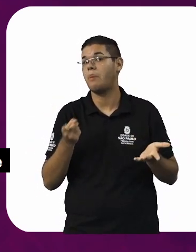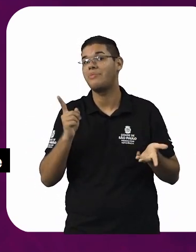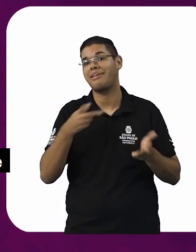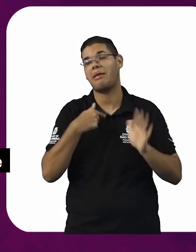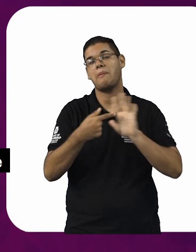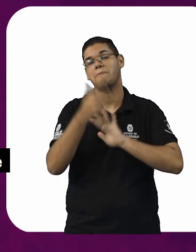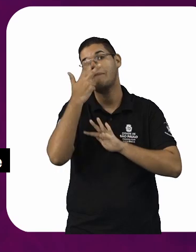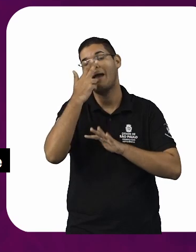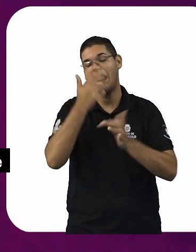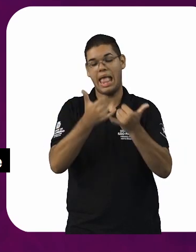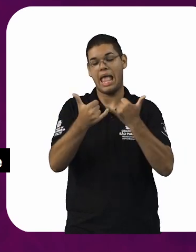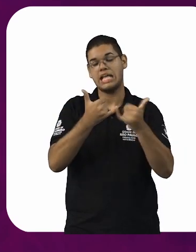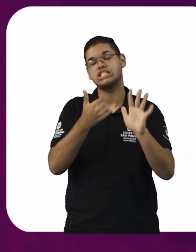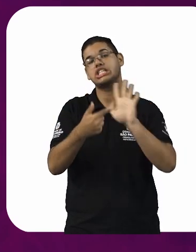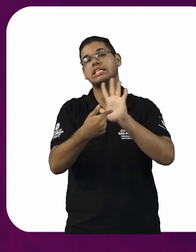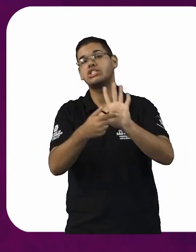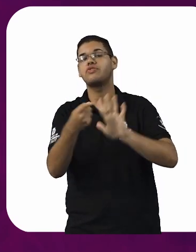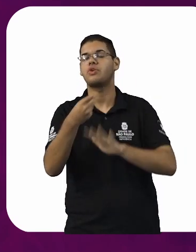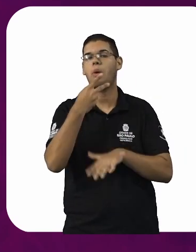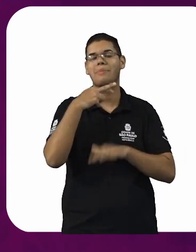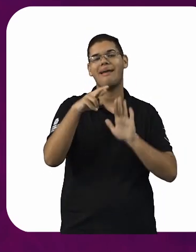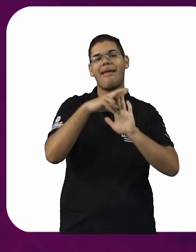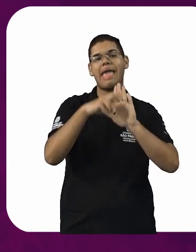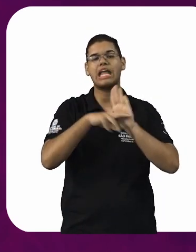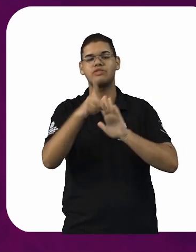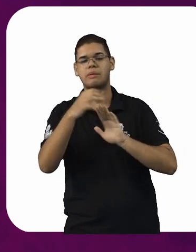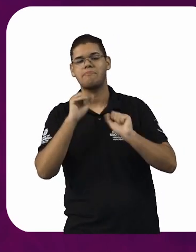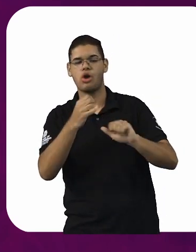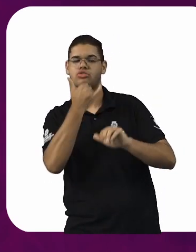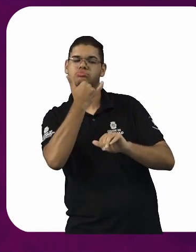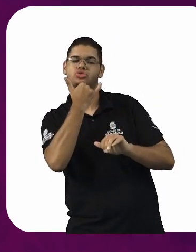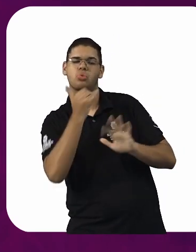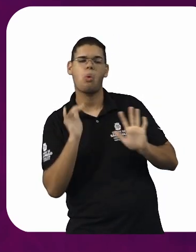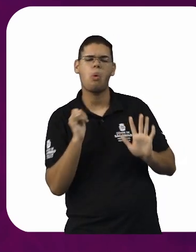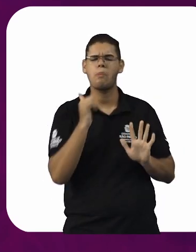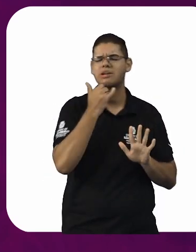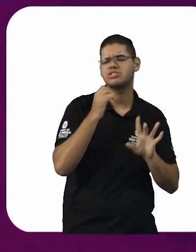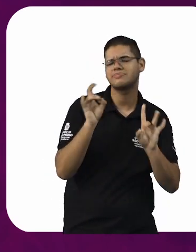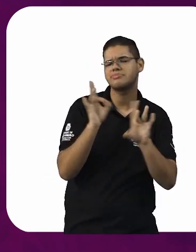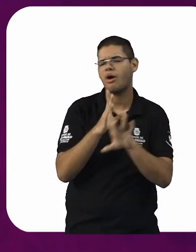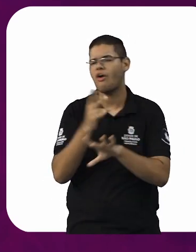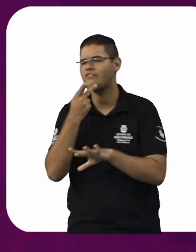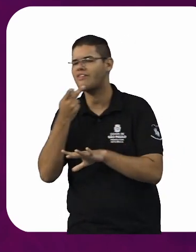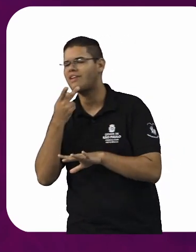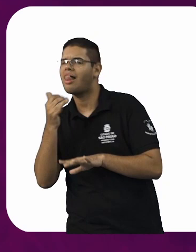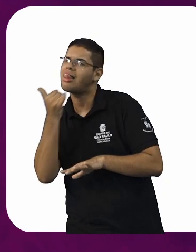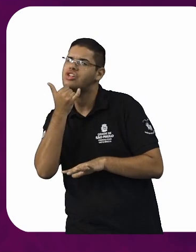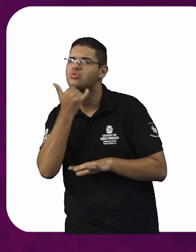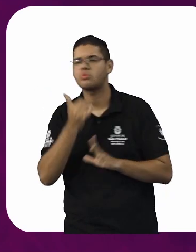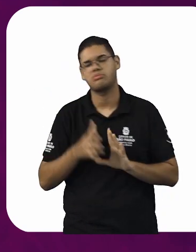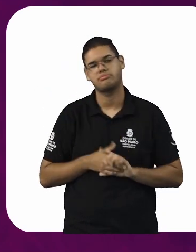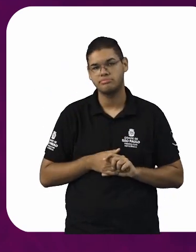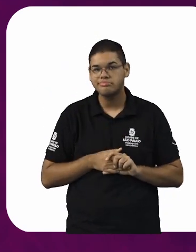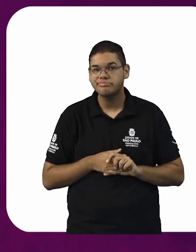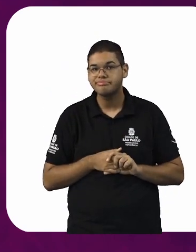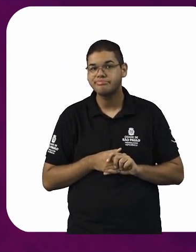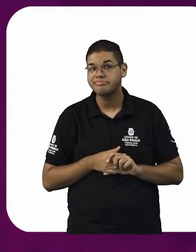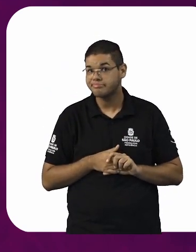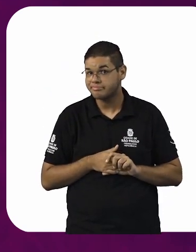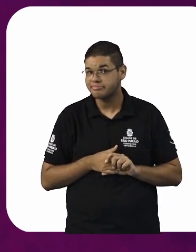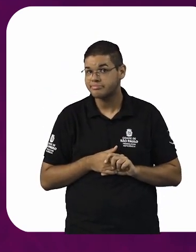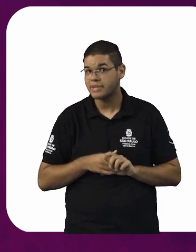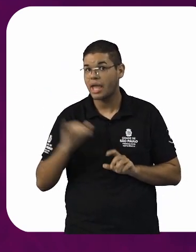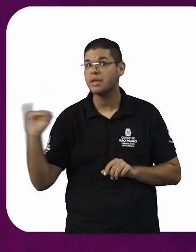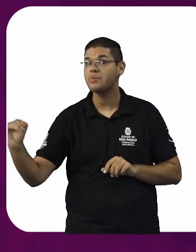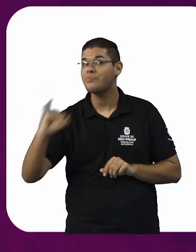regrinha, desculpa para você falar e justificar qualquer ato discriminatório. Então é importante deixar isso muito